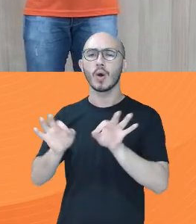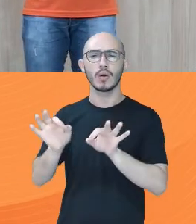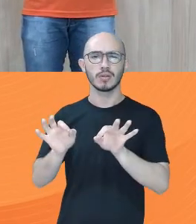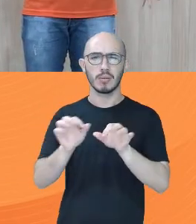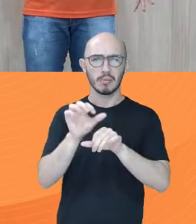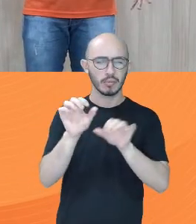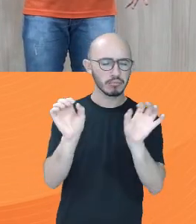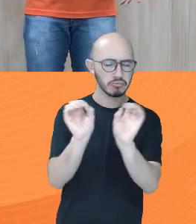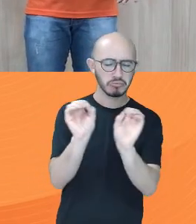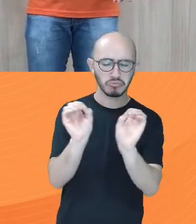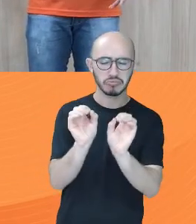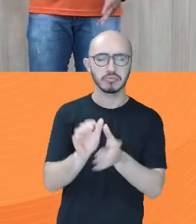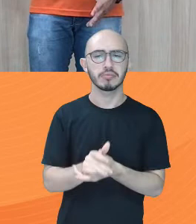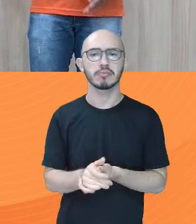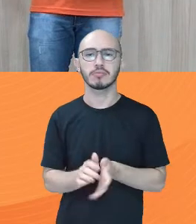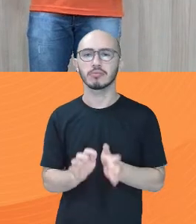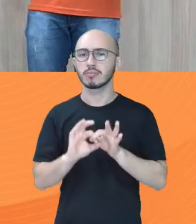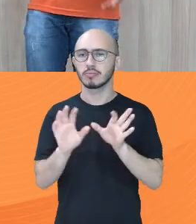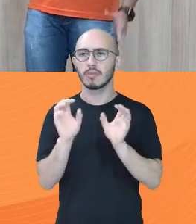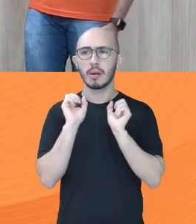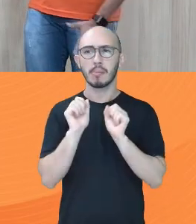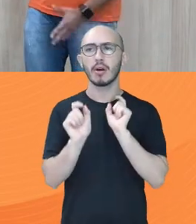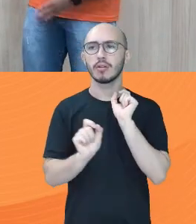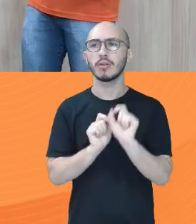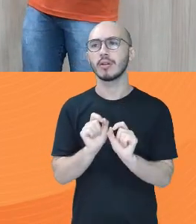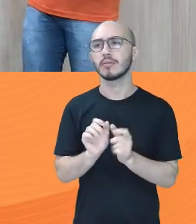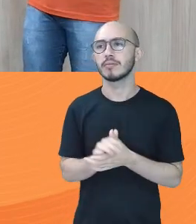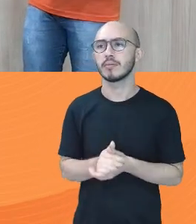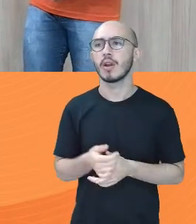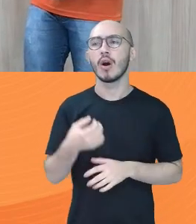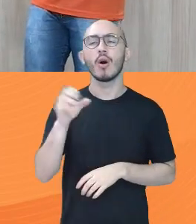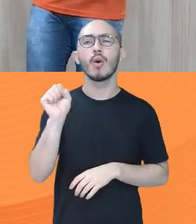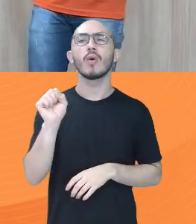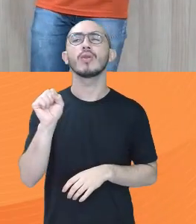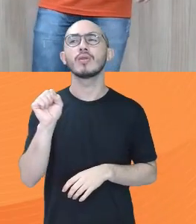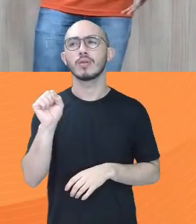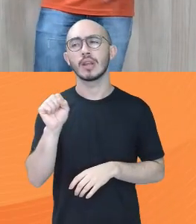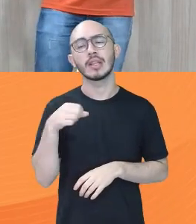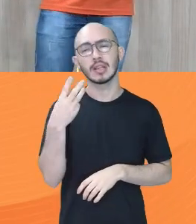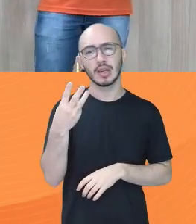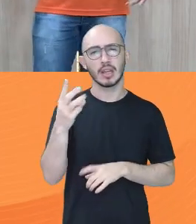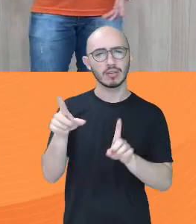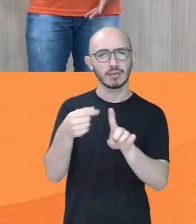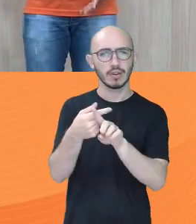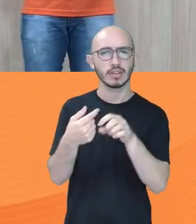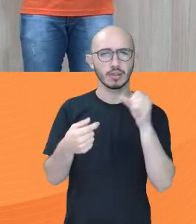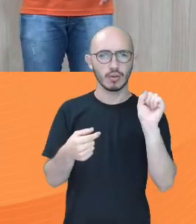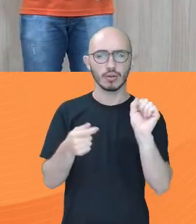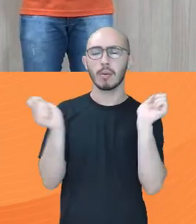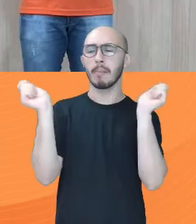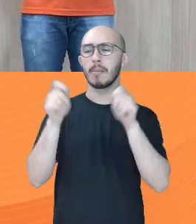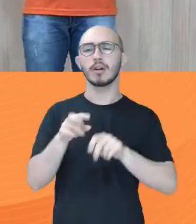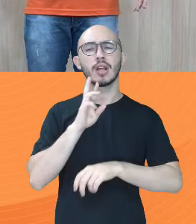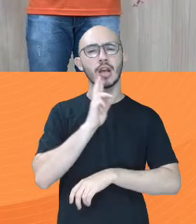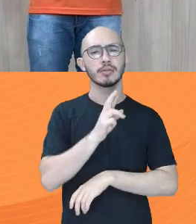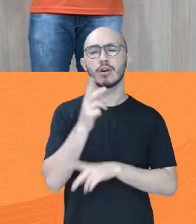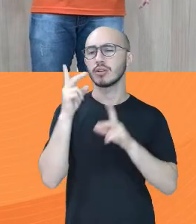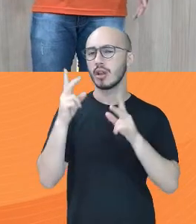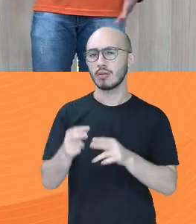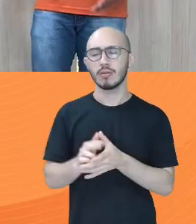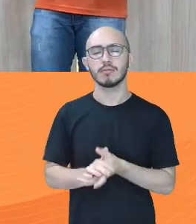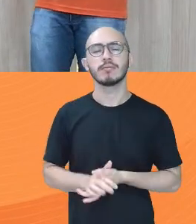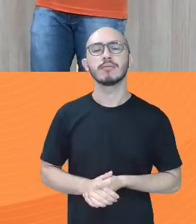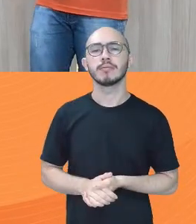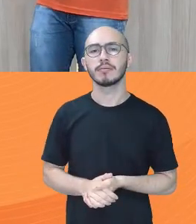vai alterar em nada, certo? Pedro, eu posso colocar em vez de 8 vezes 3, 3 vezes 8? Pode, vai dar o mesmo valor,